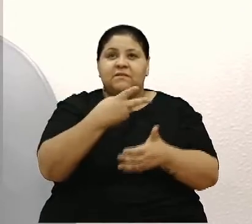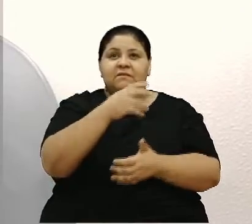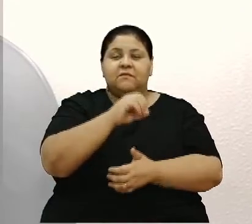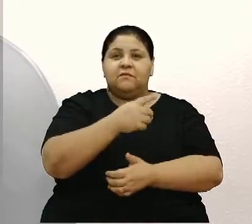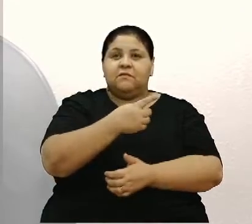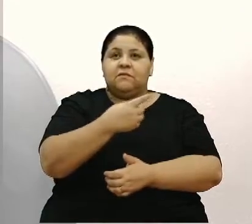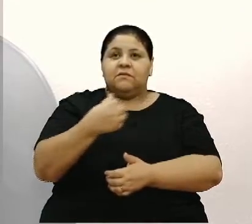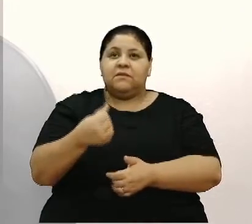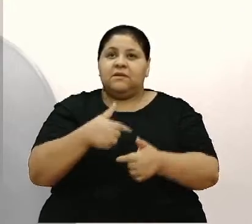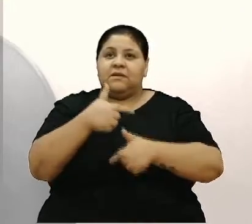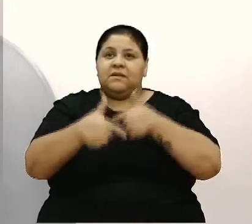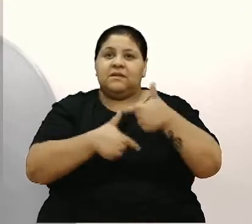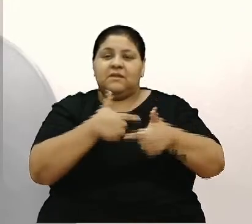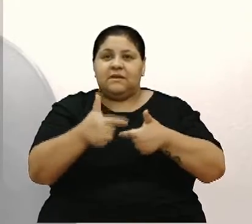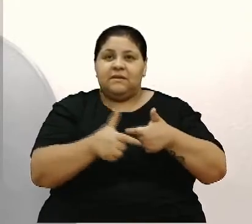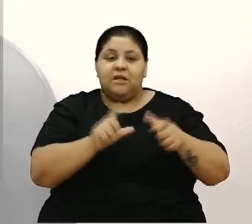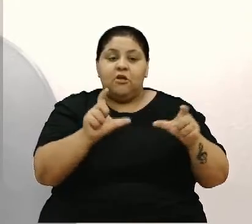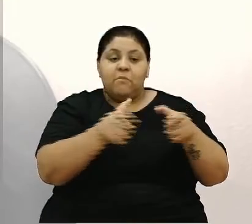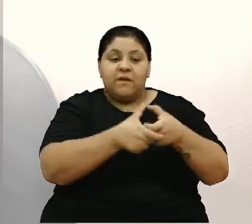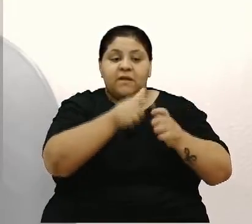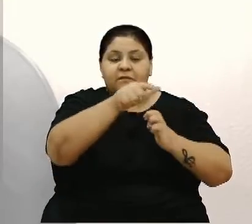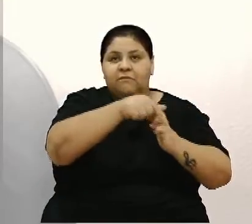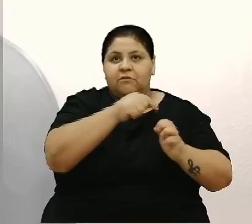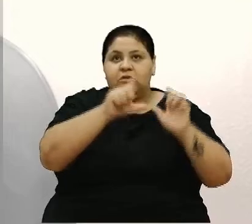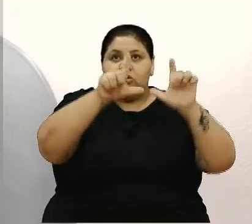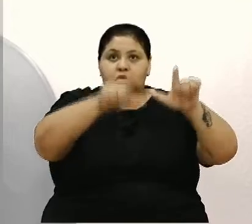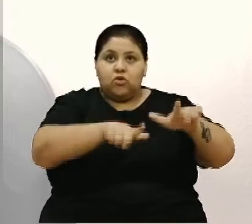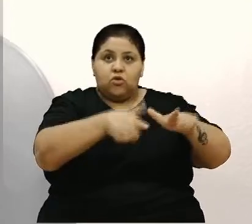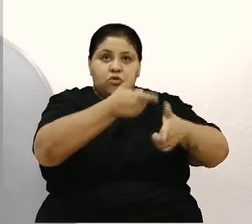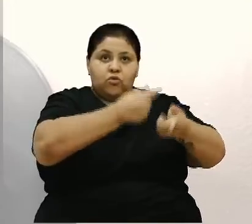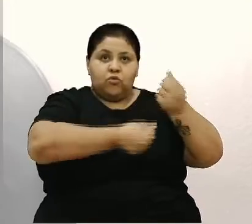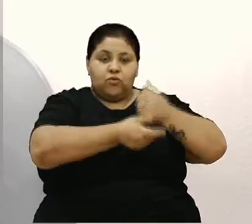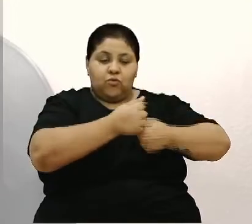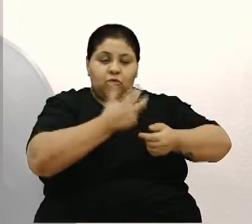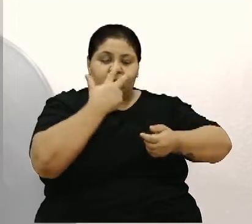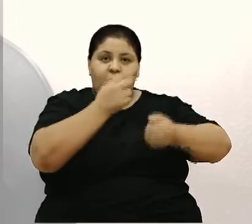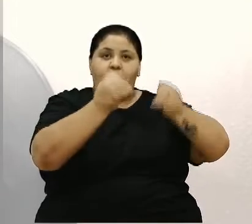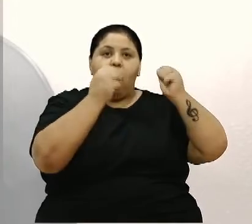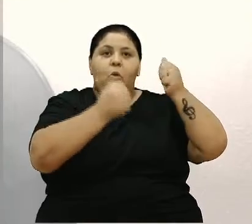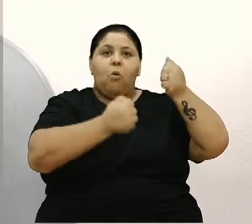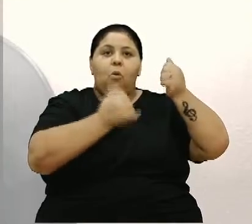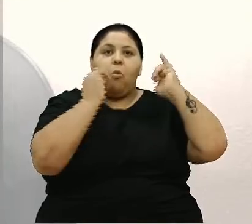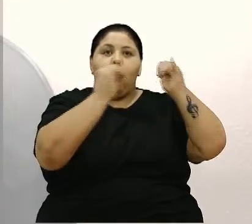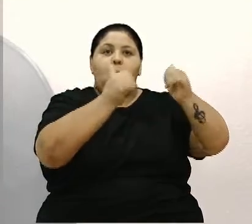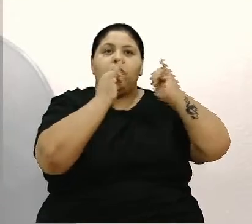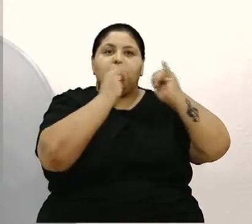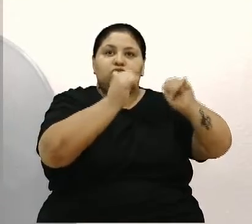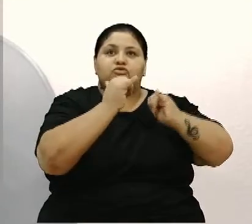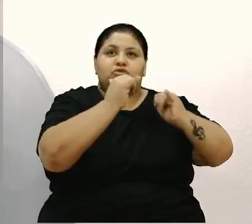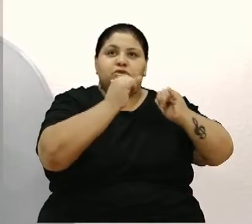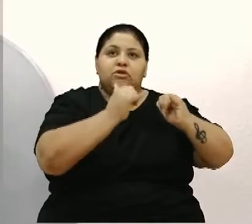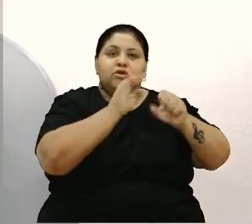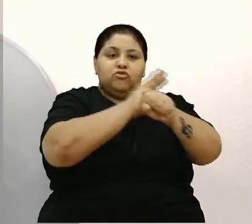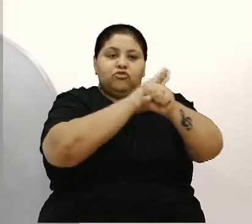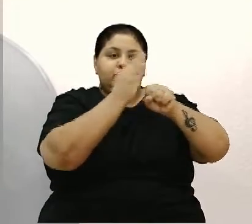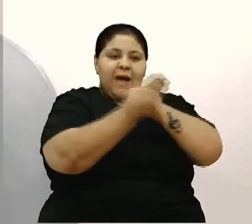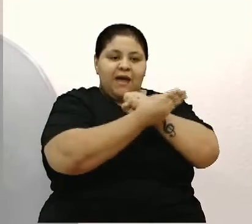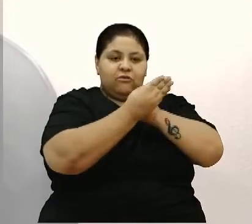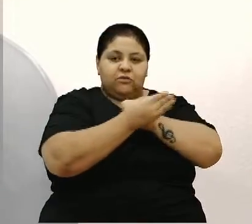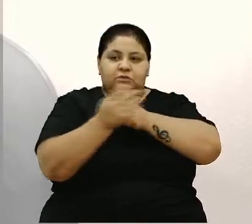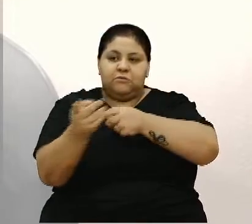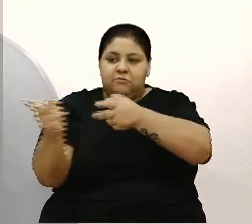pequena empresa, um escritório que era um ônibus itinerante que ia de bairro em bairro. Eu era um dos responsáveis